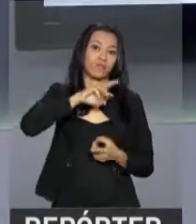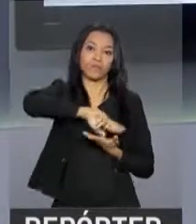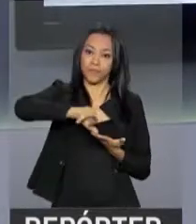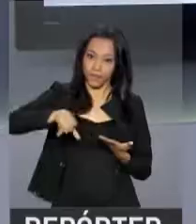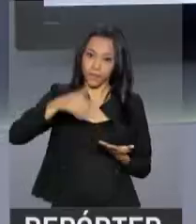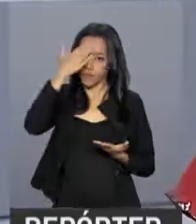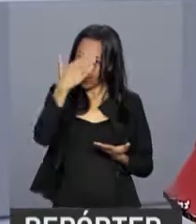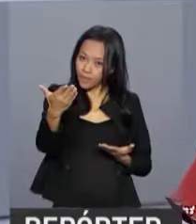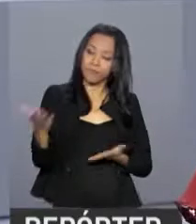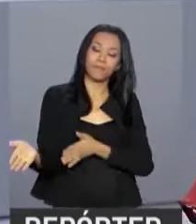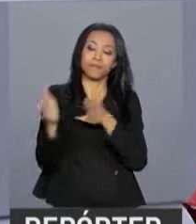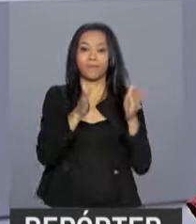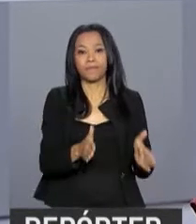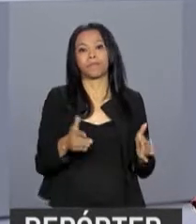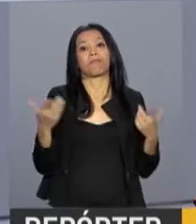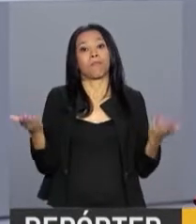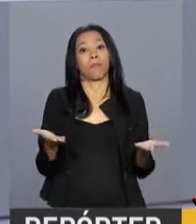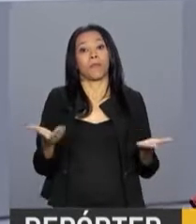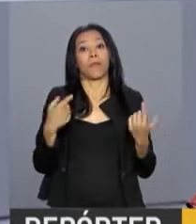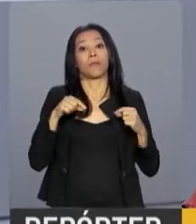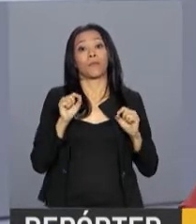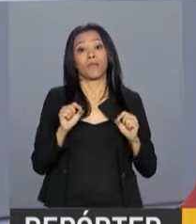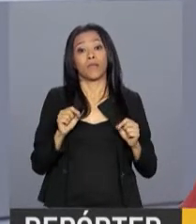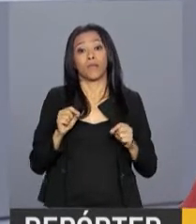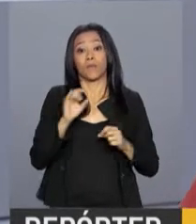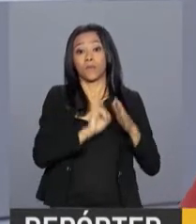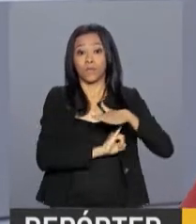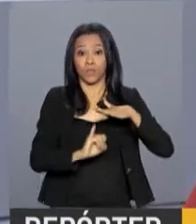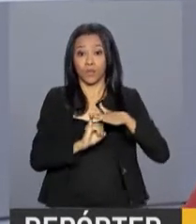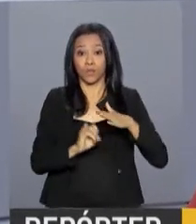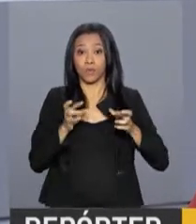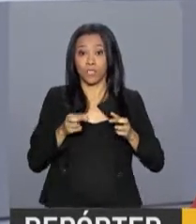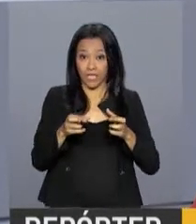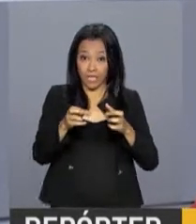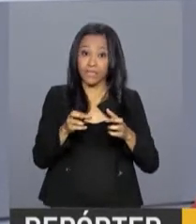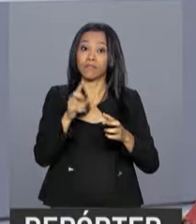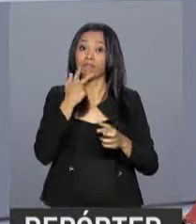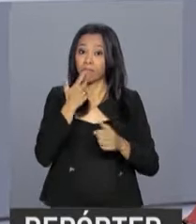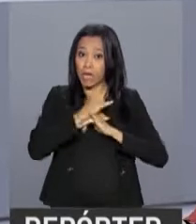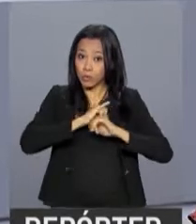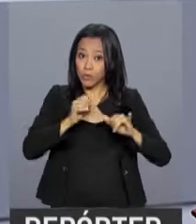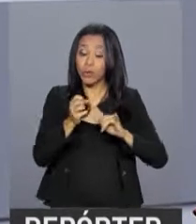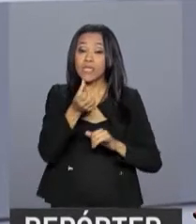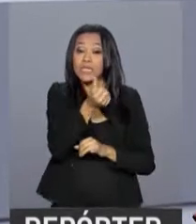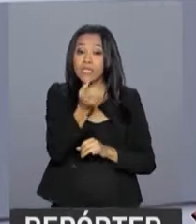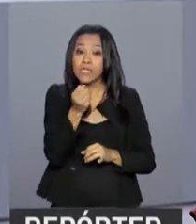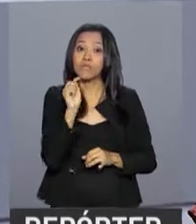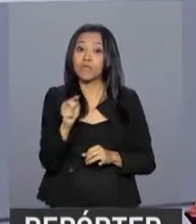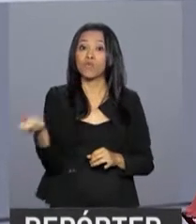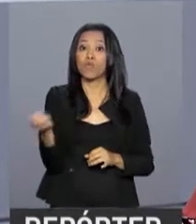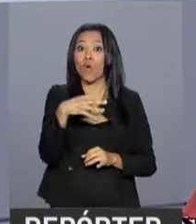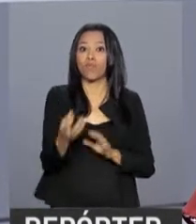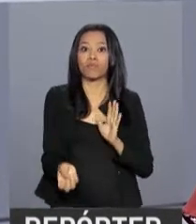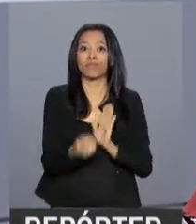cleide a estimativa do instituto nacional de câncer é de 600 mil novos casos da doença no brasil este ano